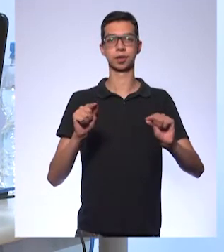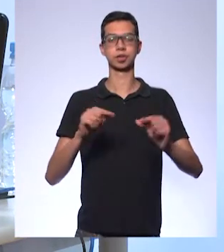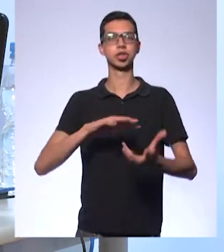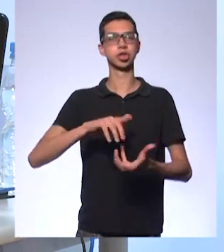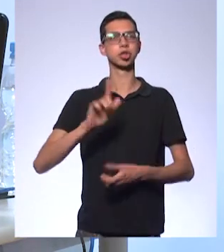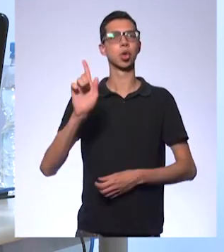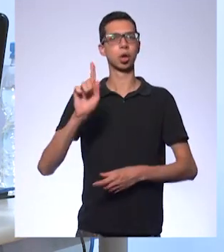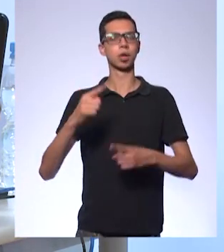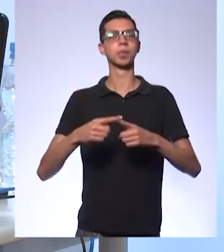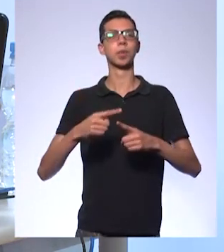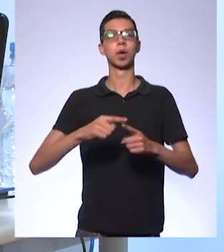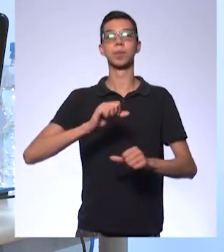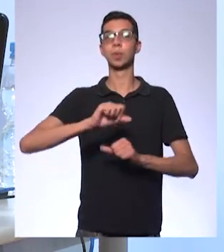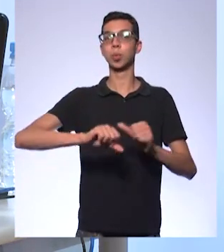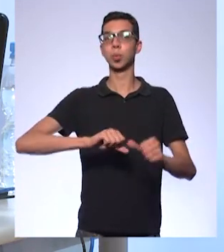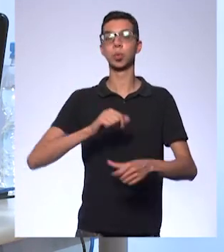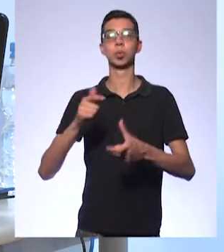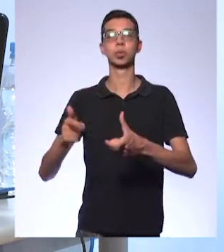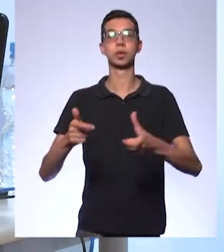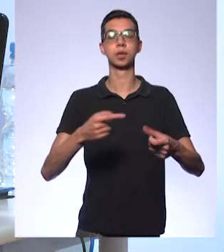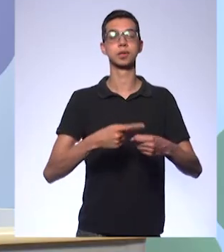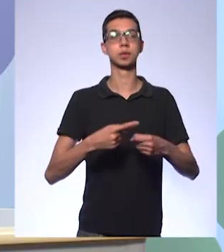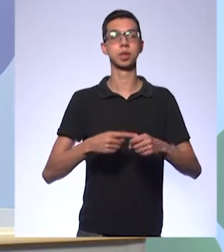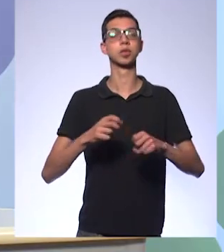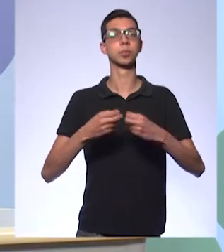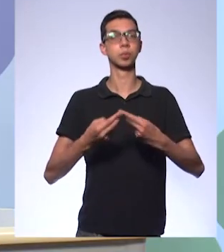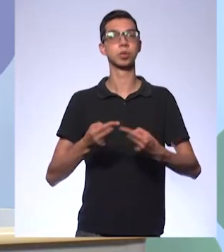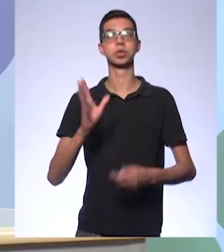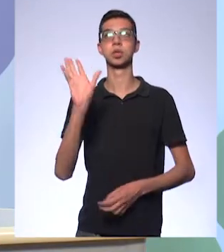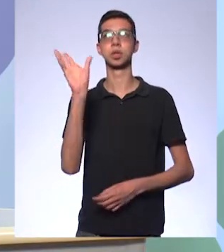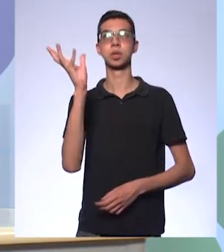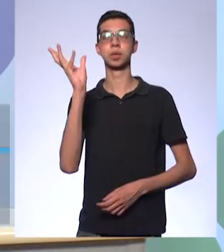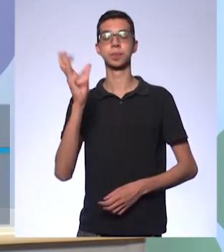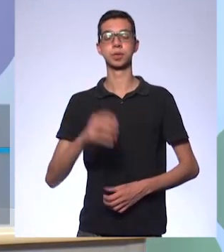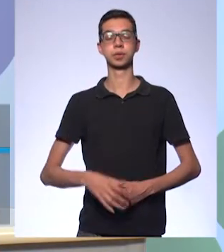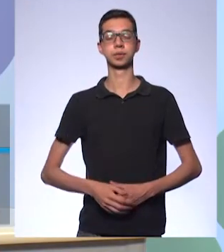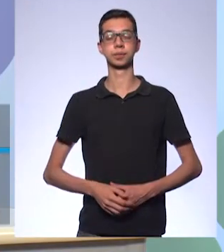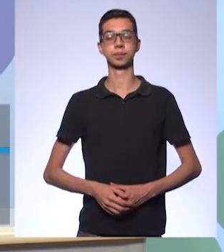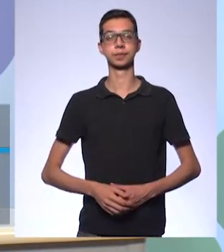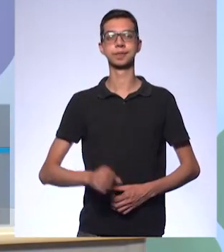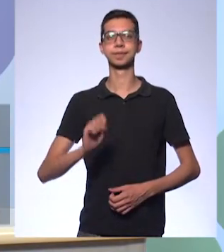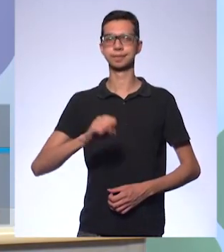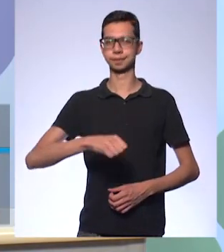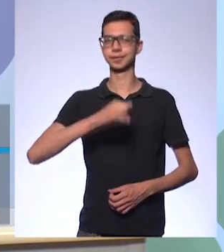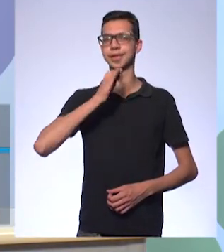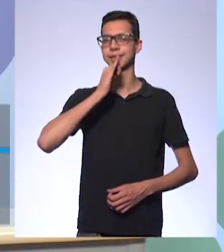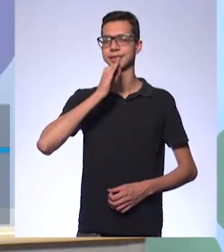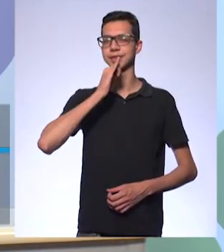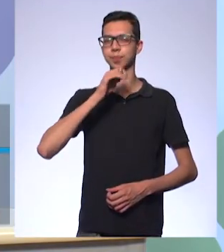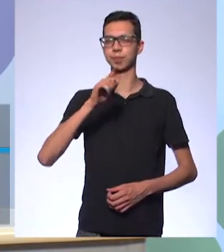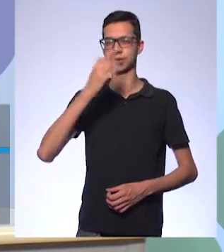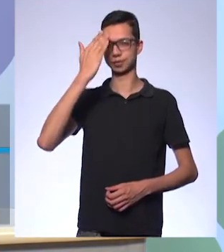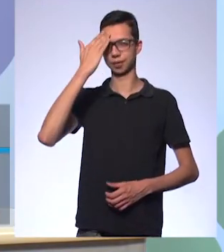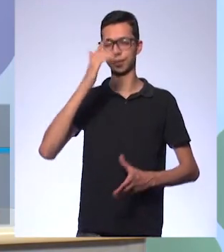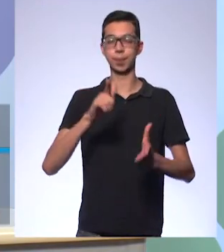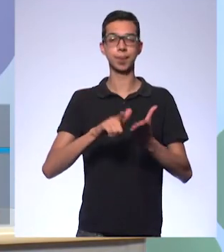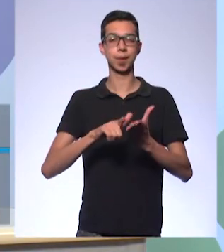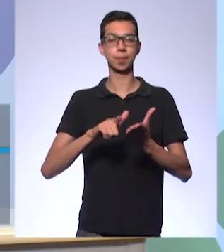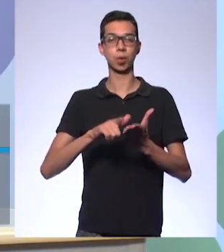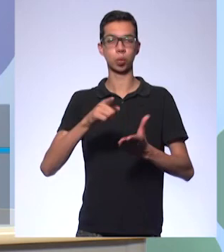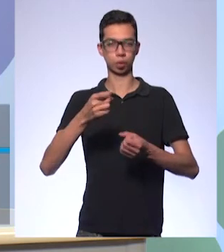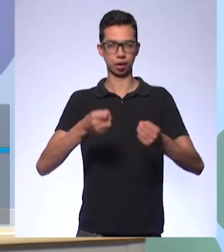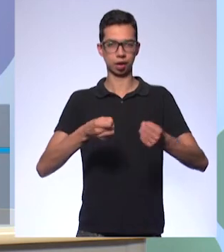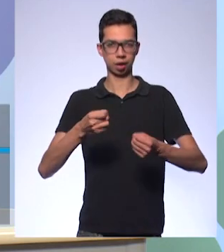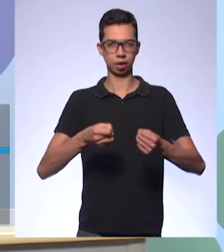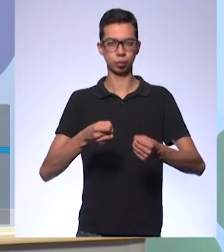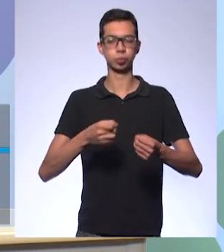a infraestrutura de uma cidade por causa Sim. do clima? A gente vê o seguinte, quando a gente joga um papel, né, para fora do nosso carro, ou joga